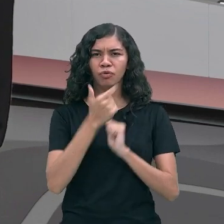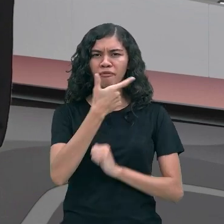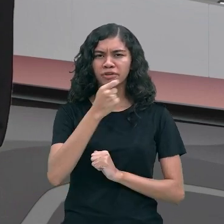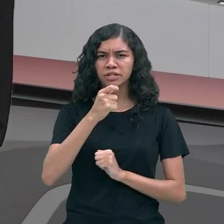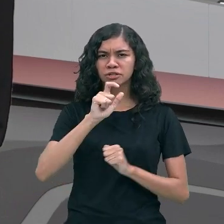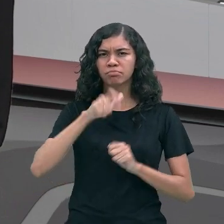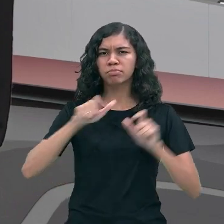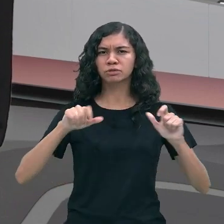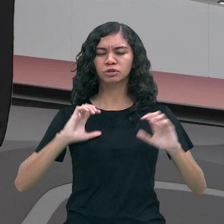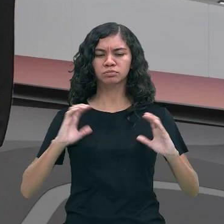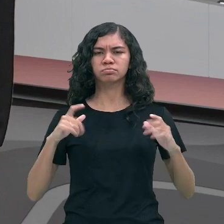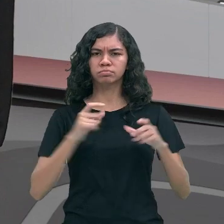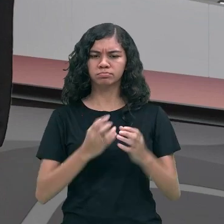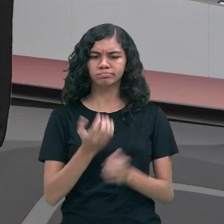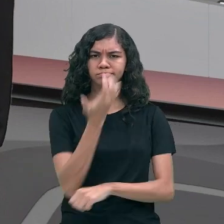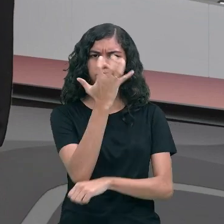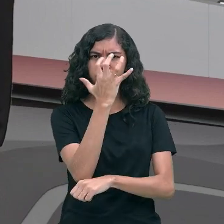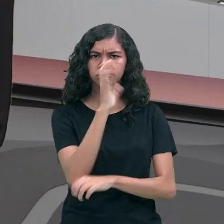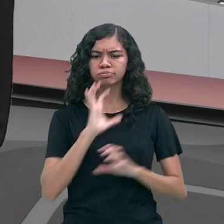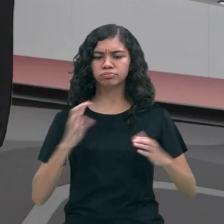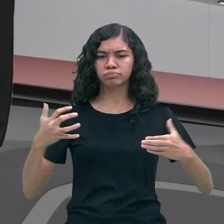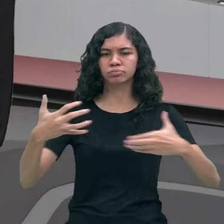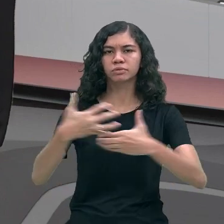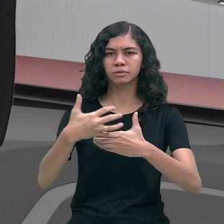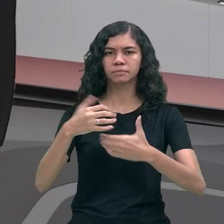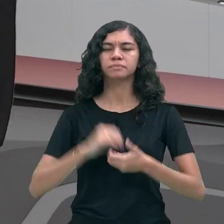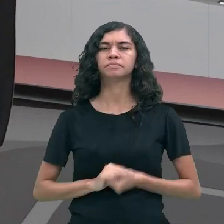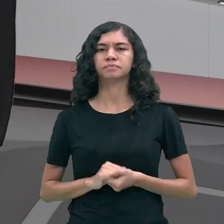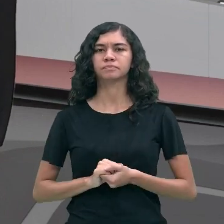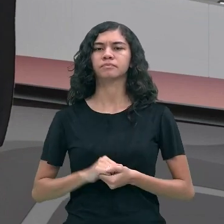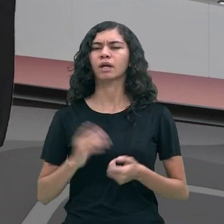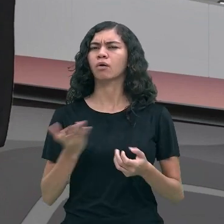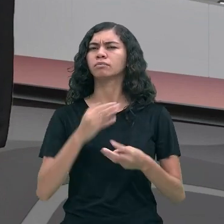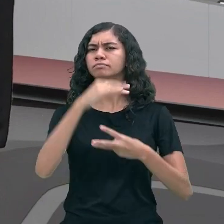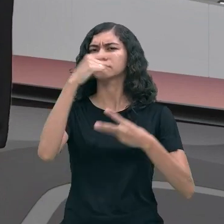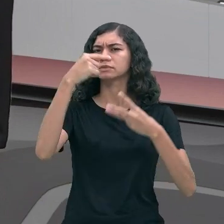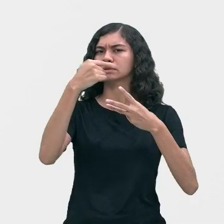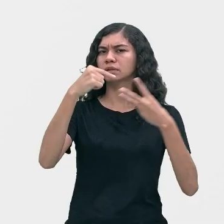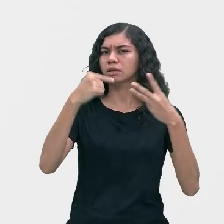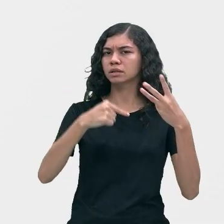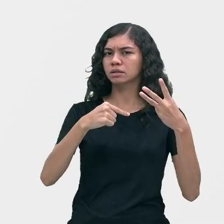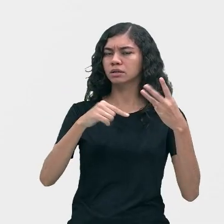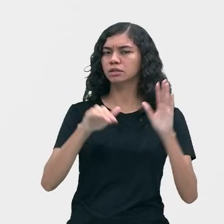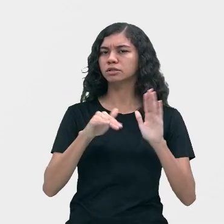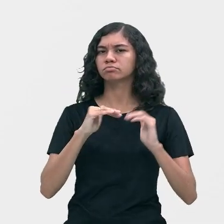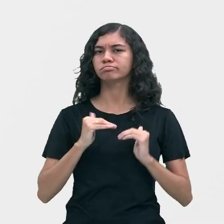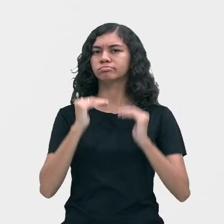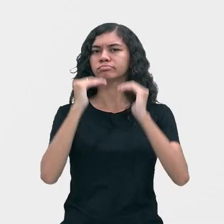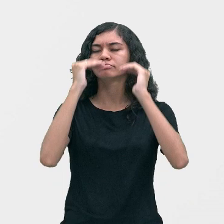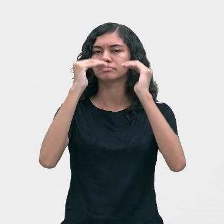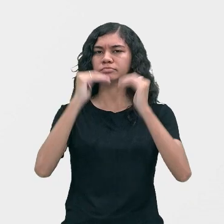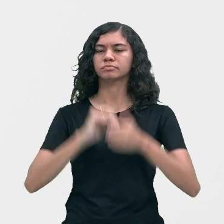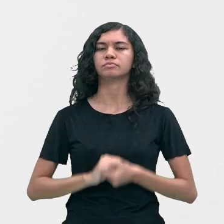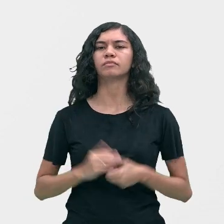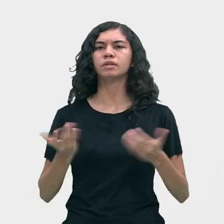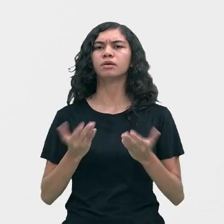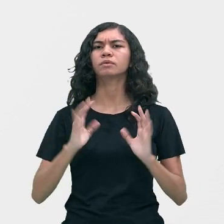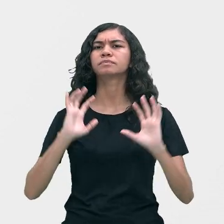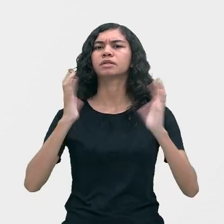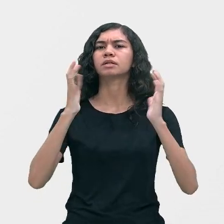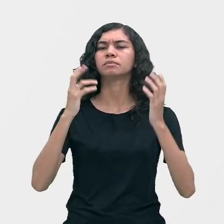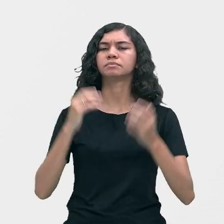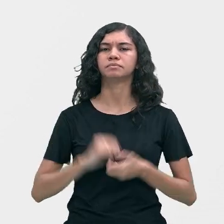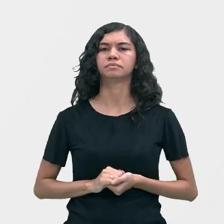gente verificou aí os 3 níveis da floresta amazônica. Agora vamos falar um pouquinho sobre o clima. O clima que encontramos aqui na Amazônia